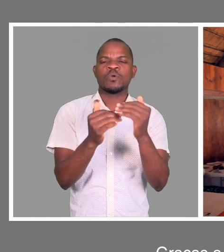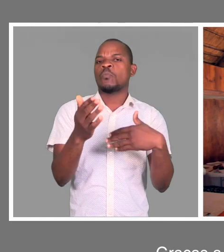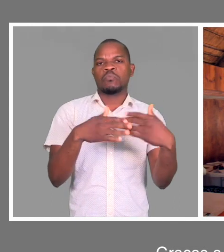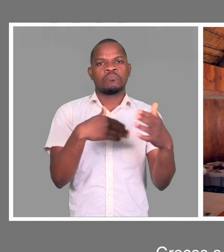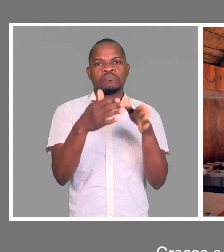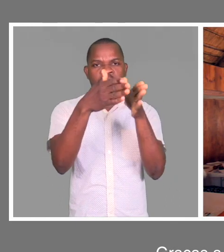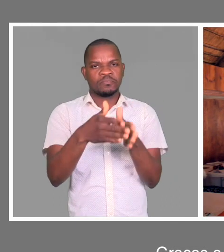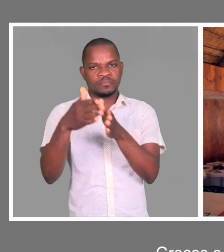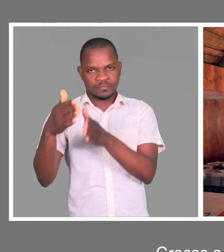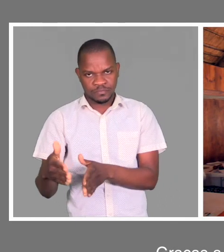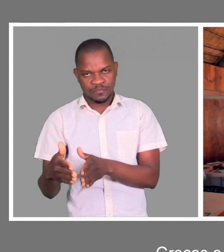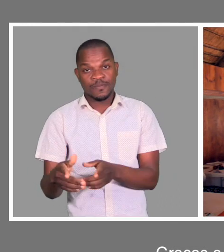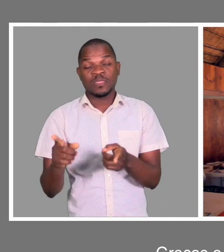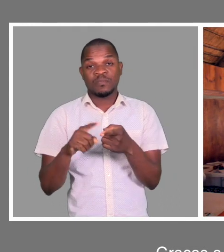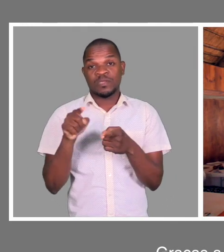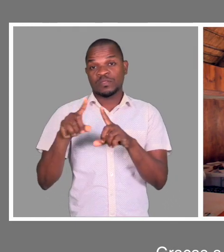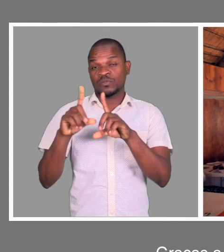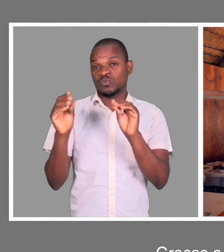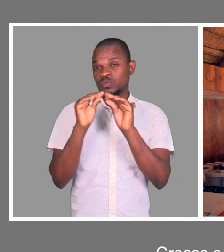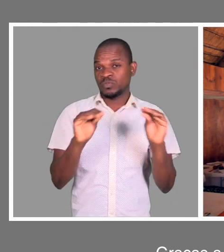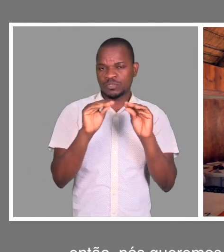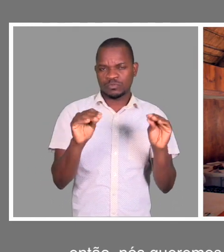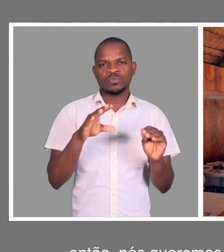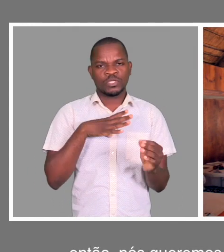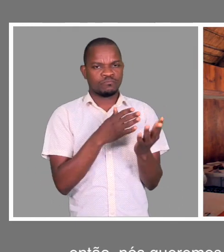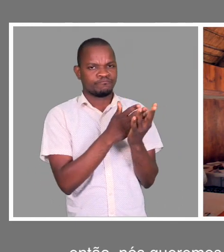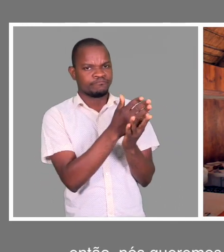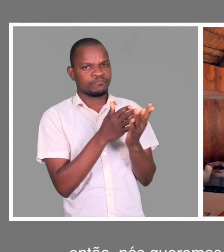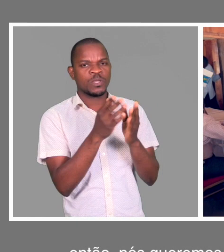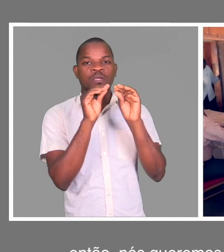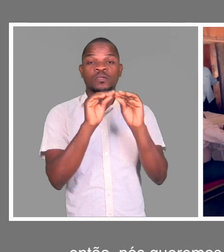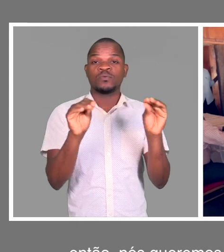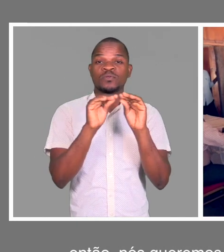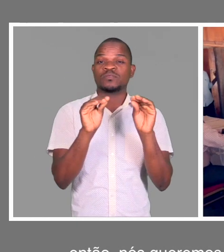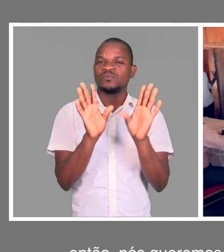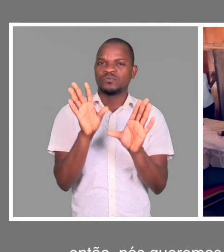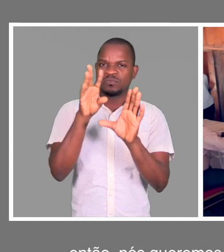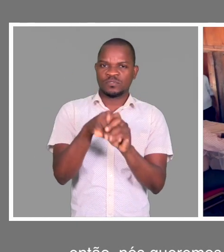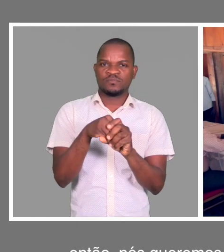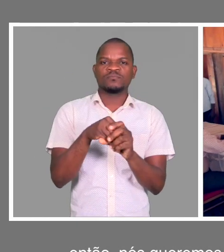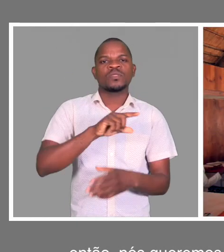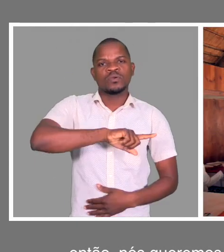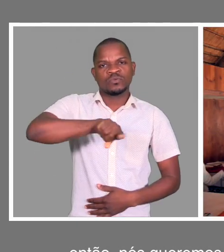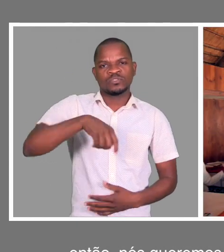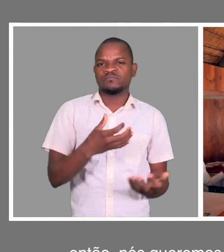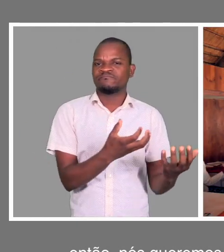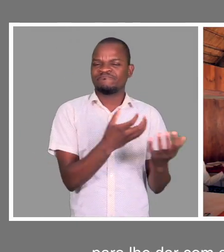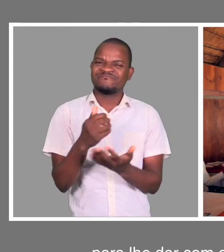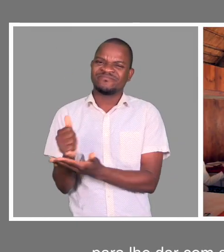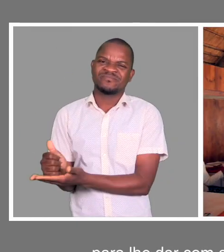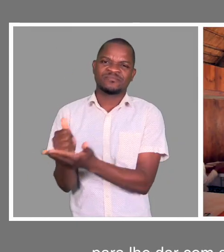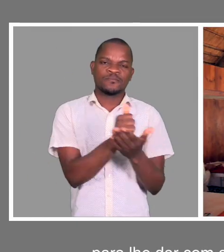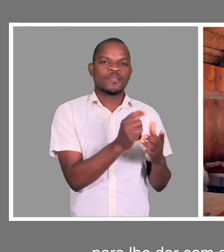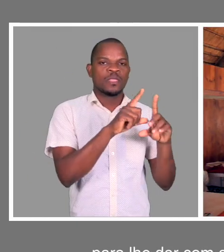Deus, a educação tem a estratégia de educação inclusiva. Então, nós queremos apoiar naquilo que é a formação de professores